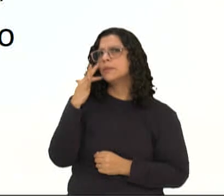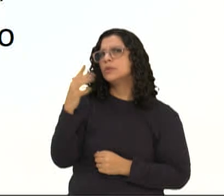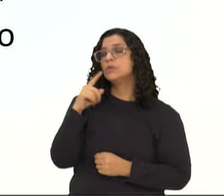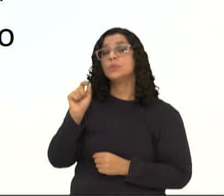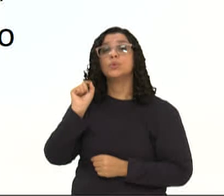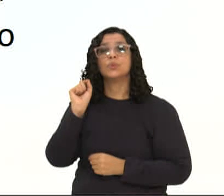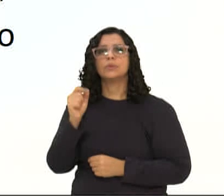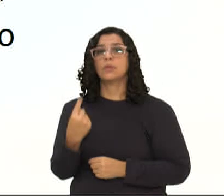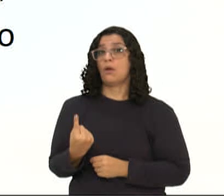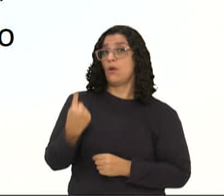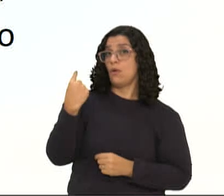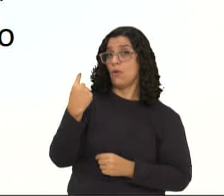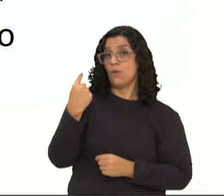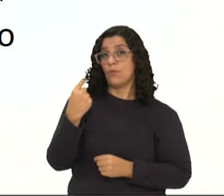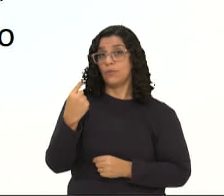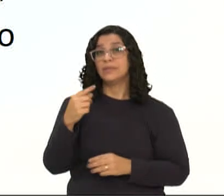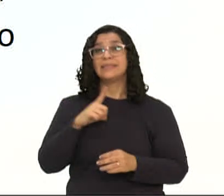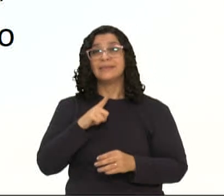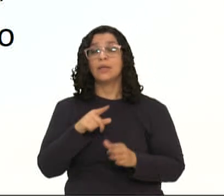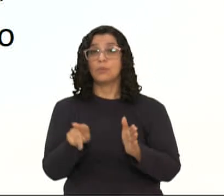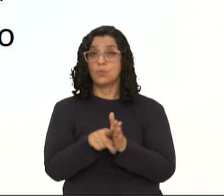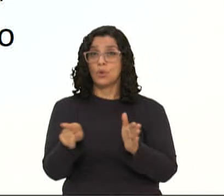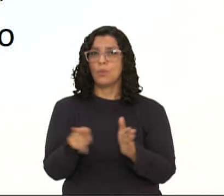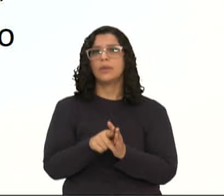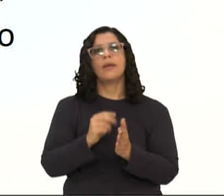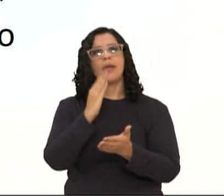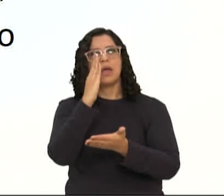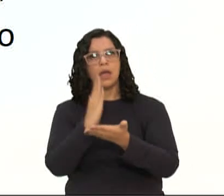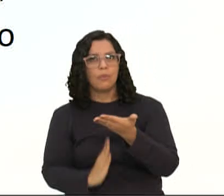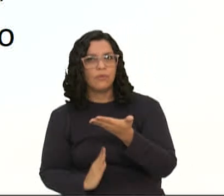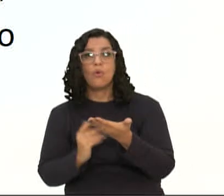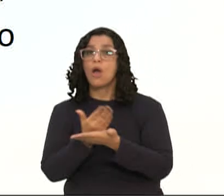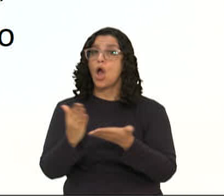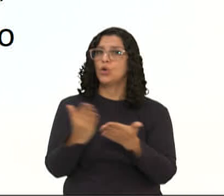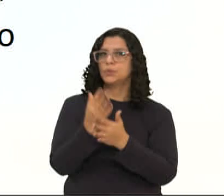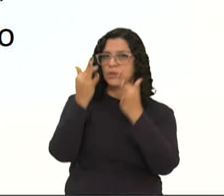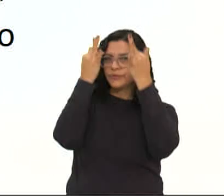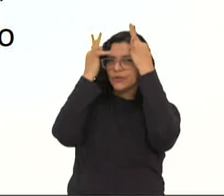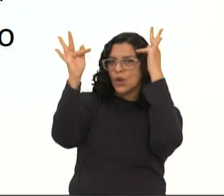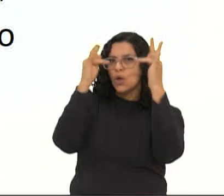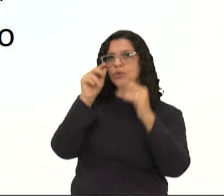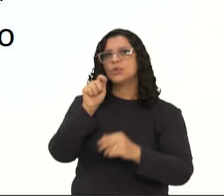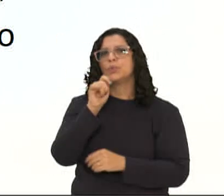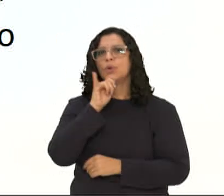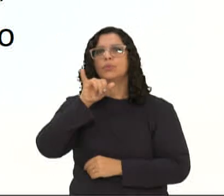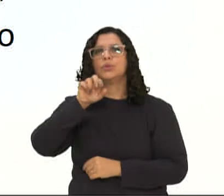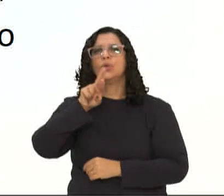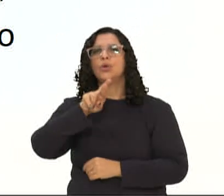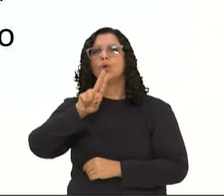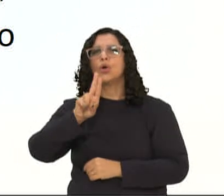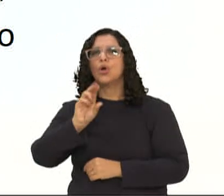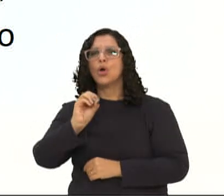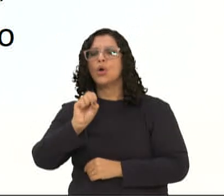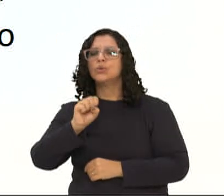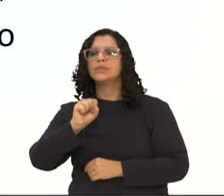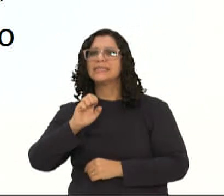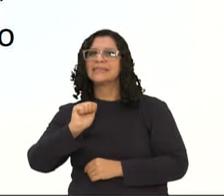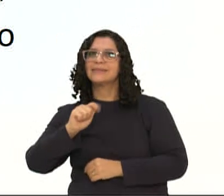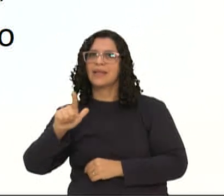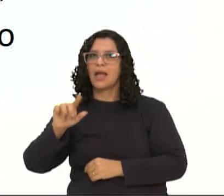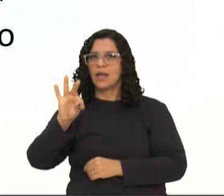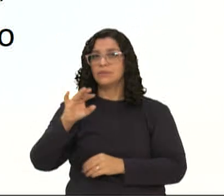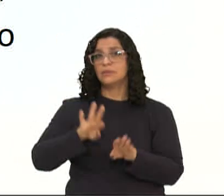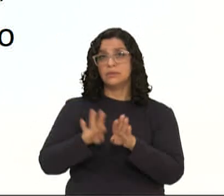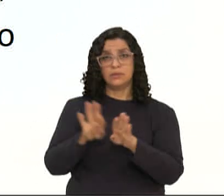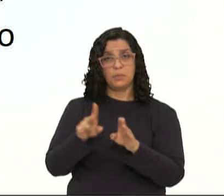com o seguinte: o iluminismo, embora foi reprovado por alguns filósofos, como por exemplo Jean-Jacques Rousseau, foi um movimento